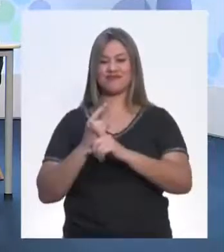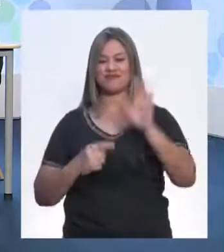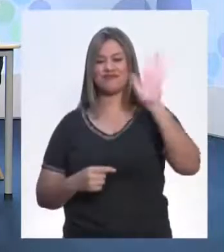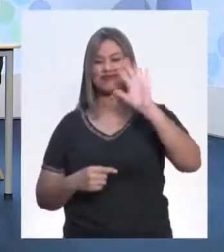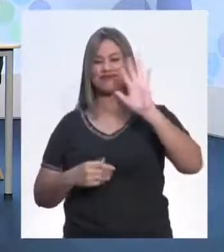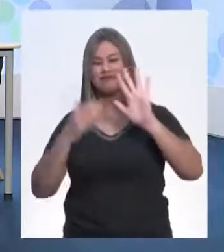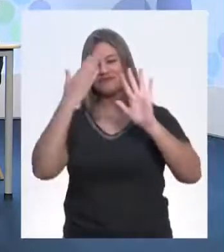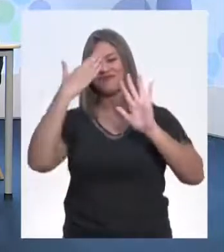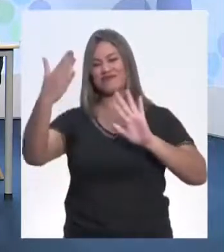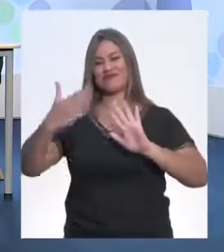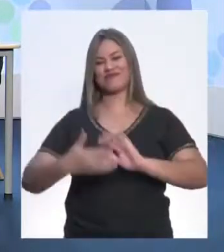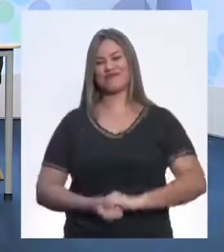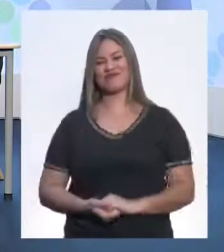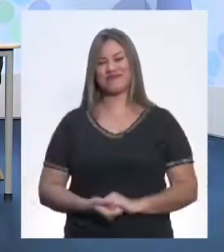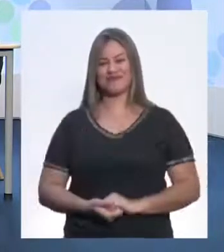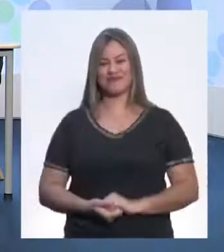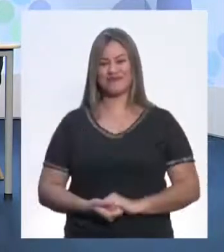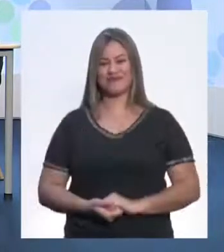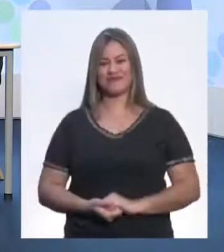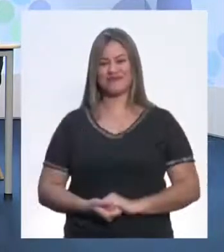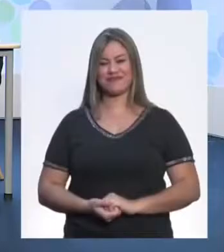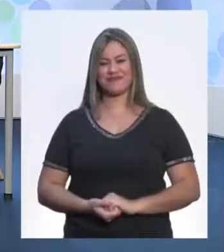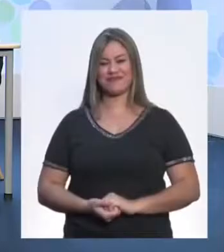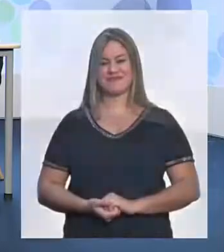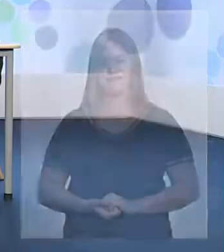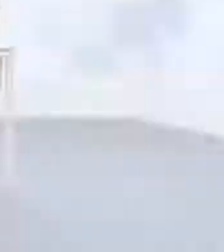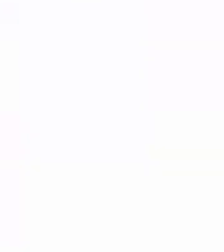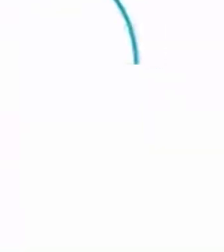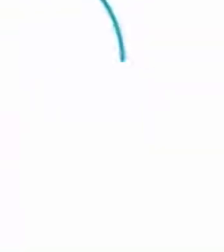Valeu, sexto ano. Tchau, tchau.